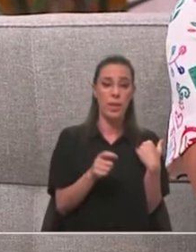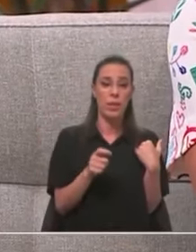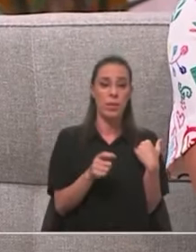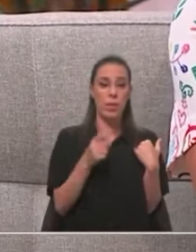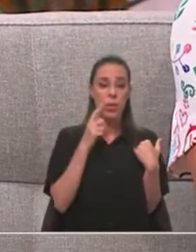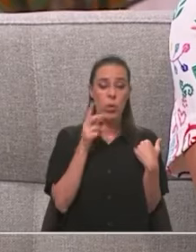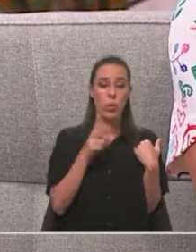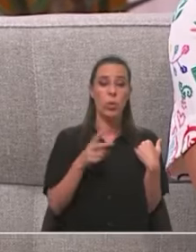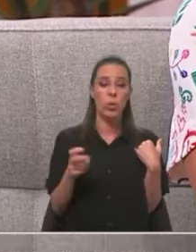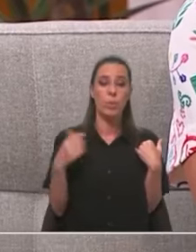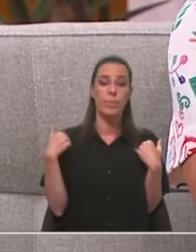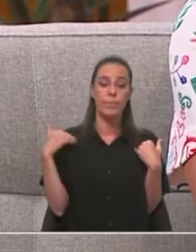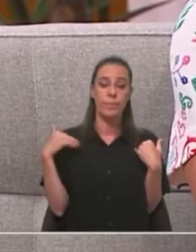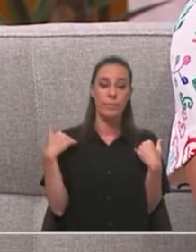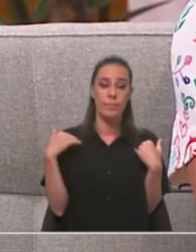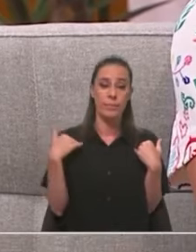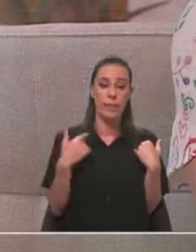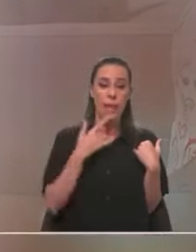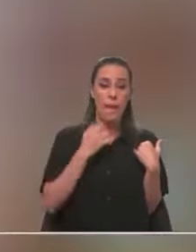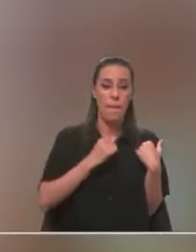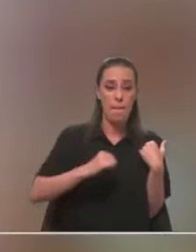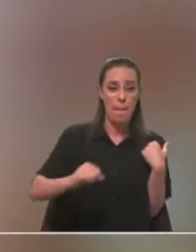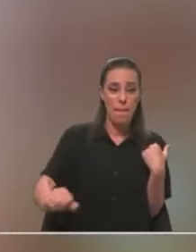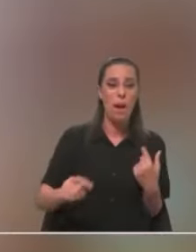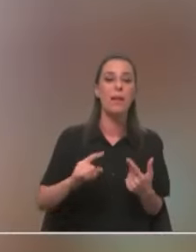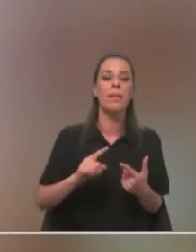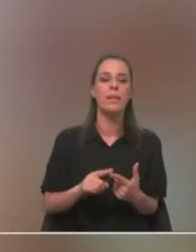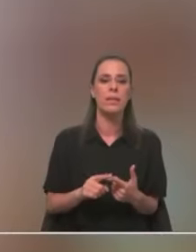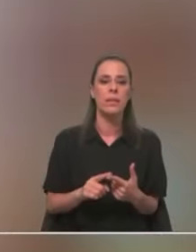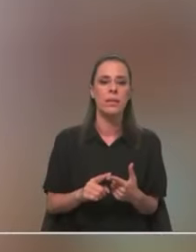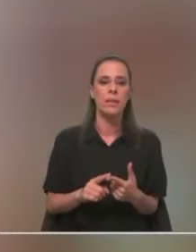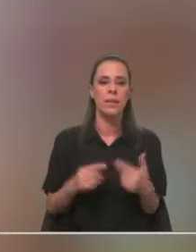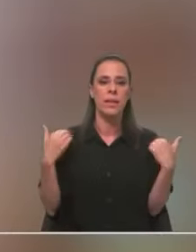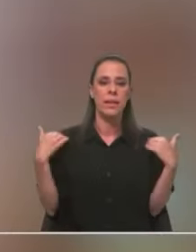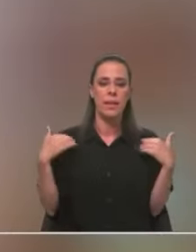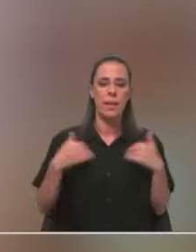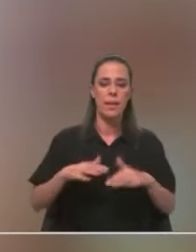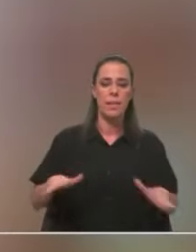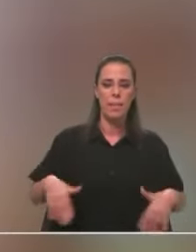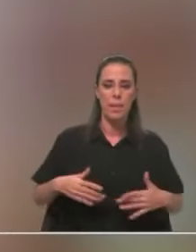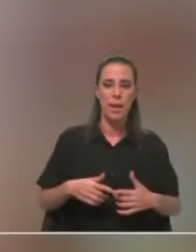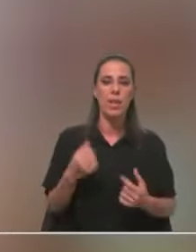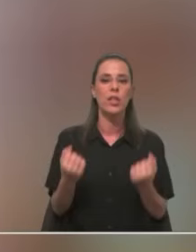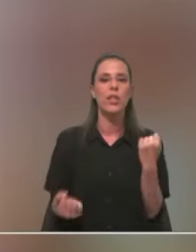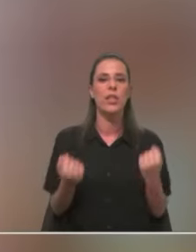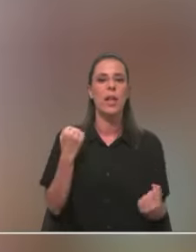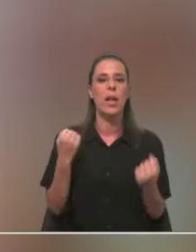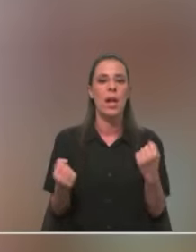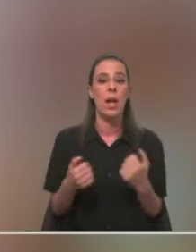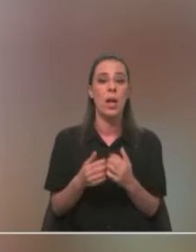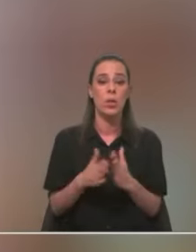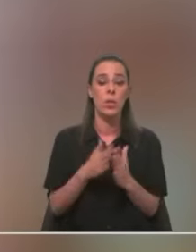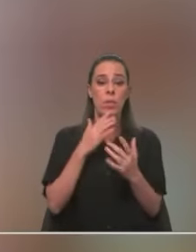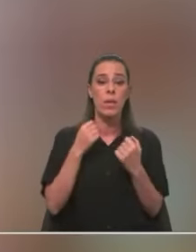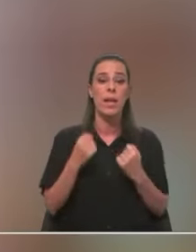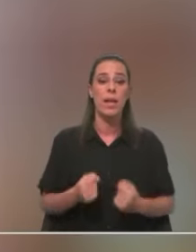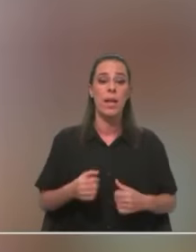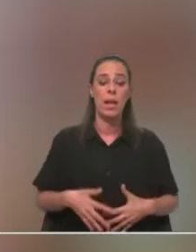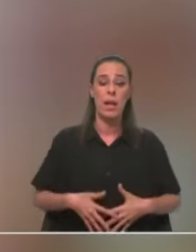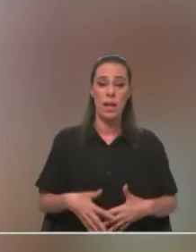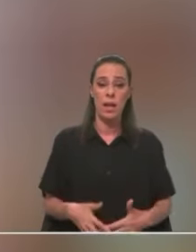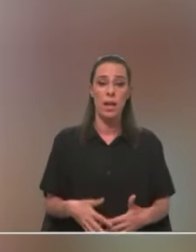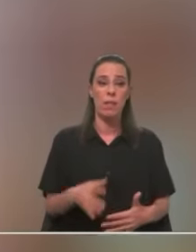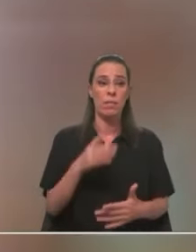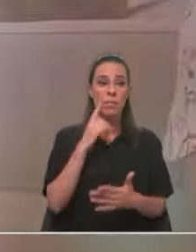Quando descobri, eu já estava a treinar treinos intensivos, a fazer treinos de praia, trabalhos de ginásio, tudo muito intenso, e grávida, mas